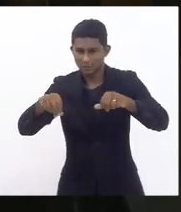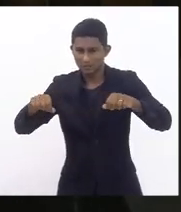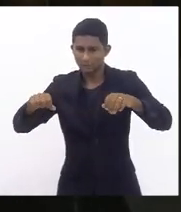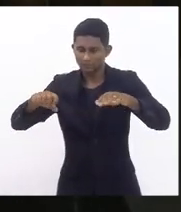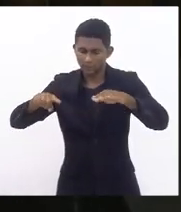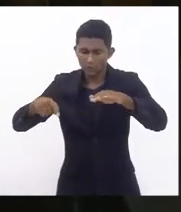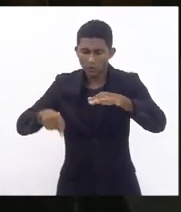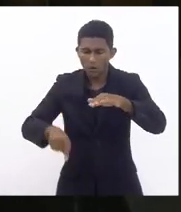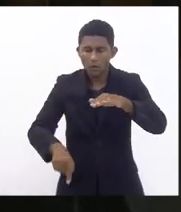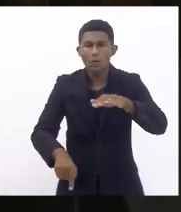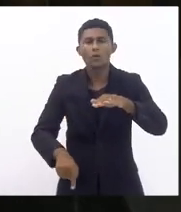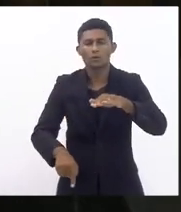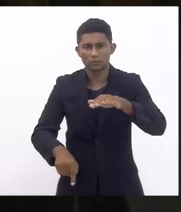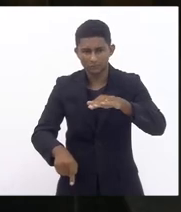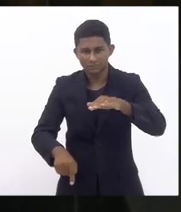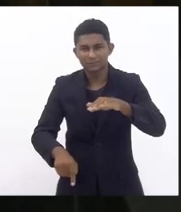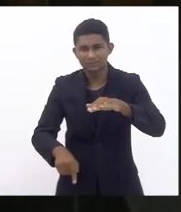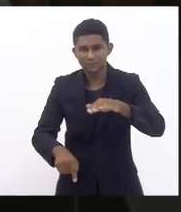em especial,